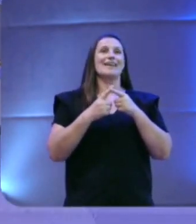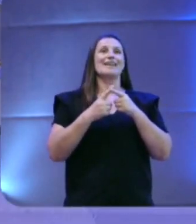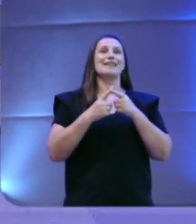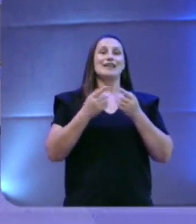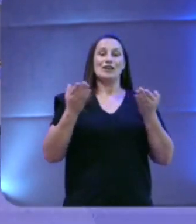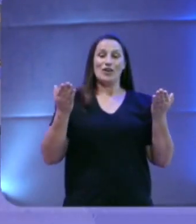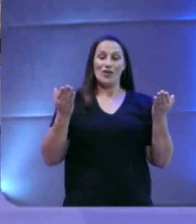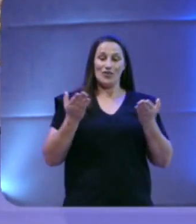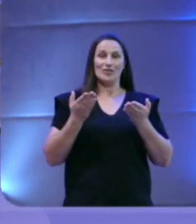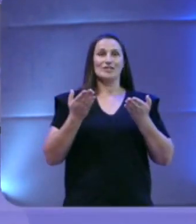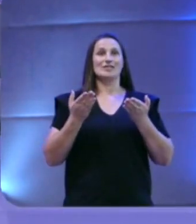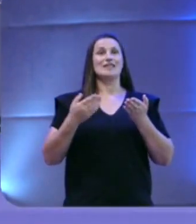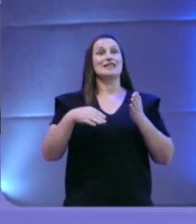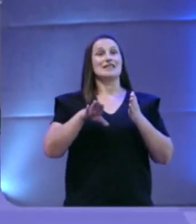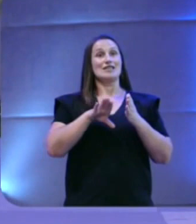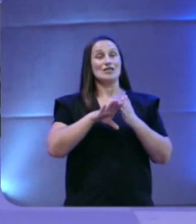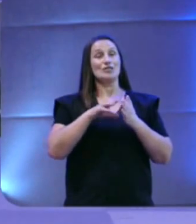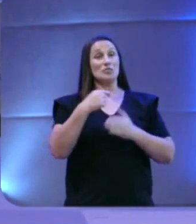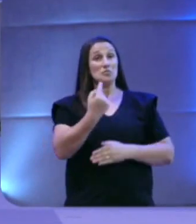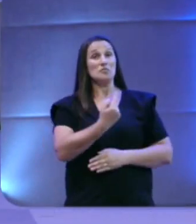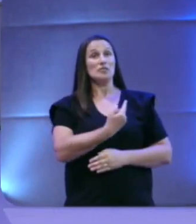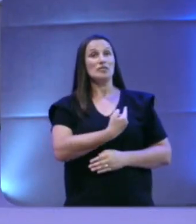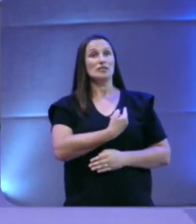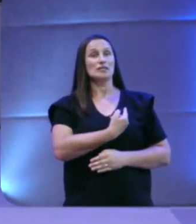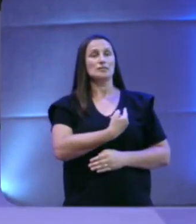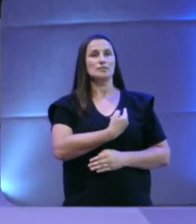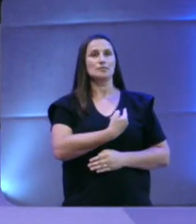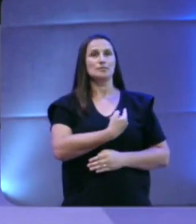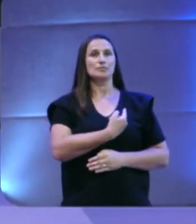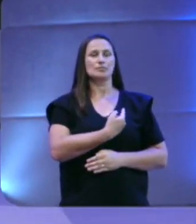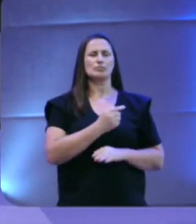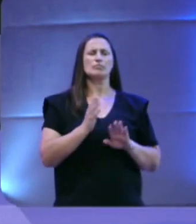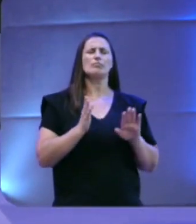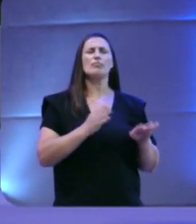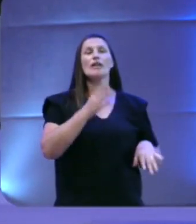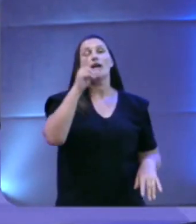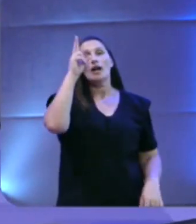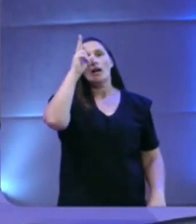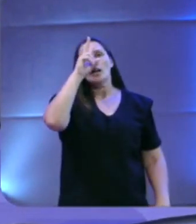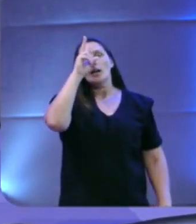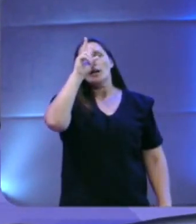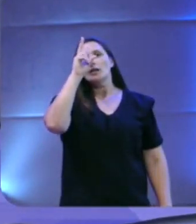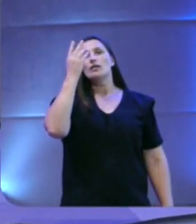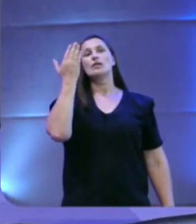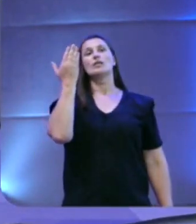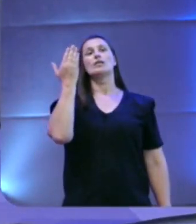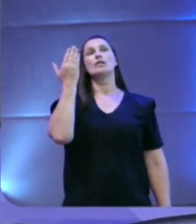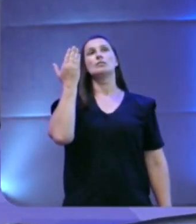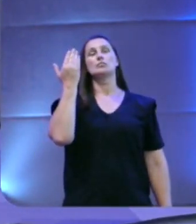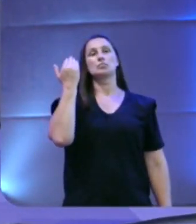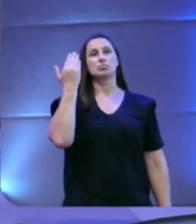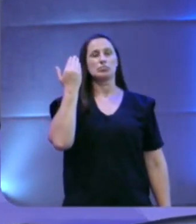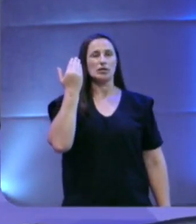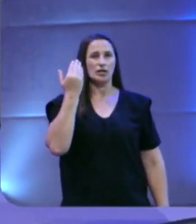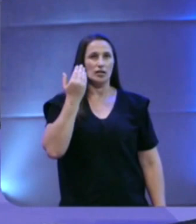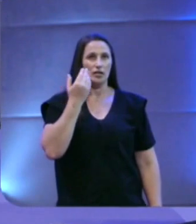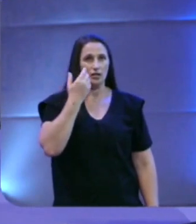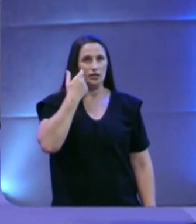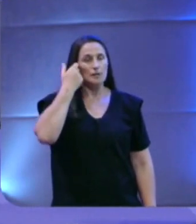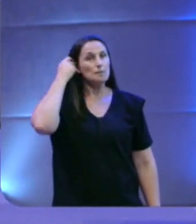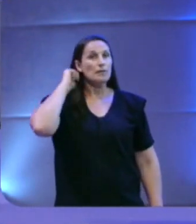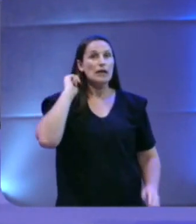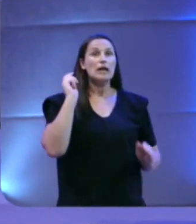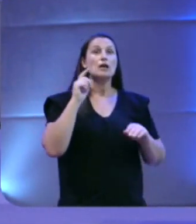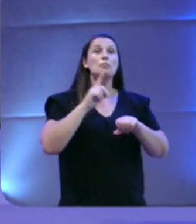Meus irmãos, eu lembro também, e agora deixa eu levar para um nível pessoal. Você se lembra de um momento